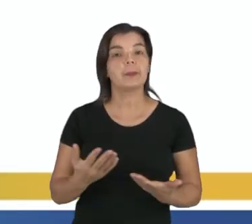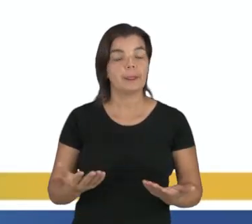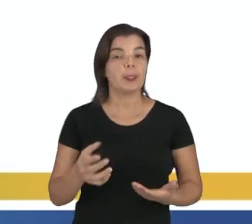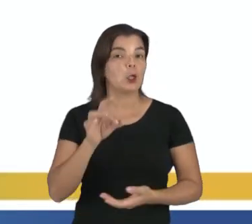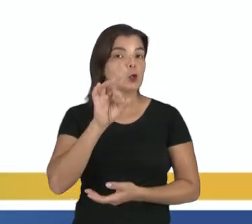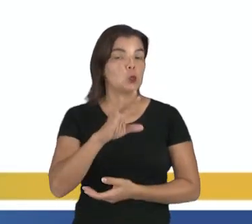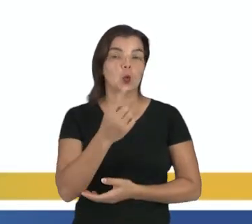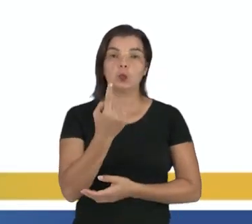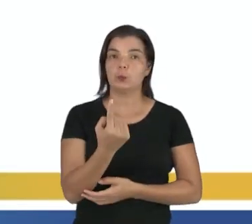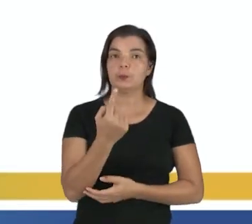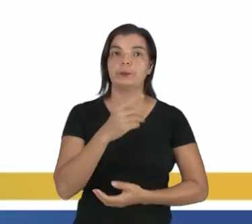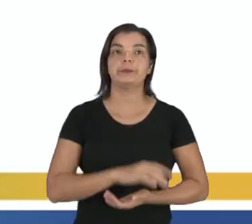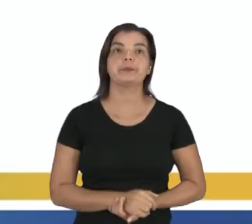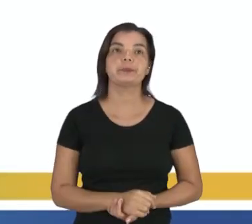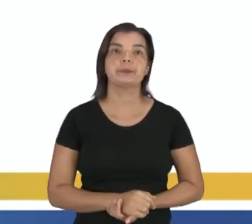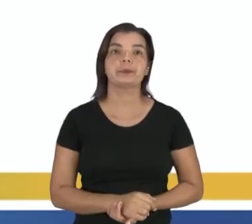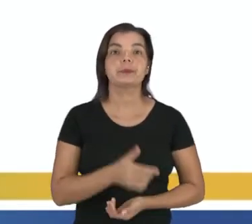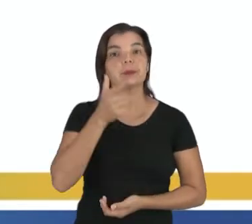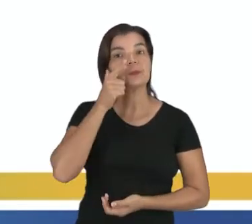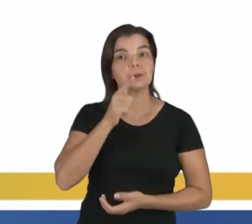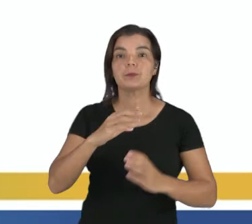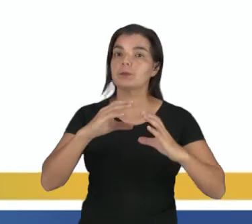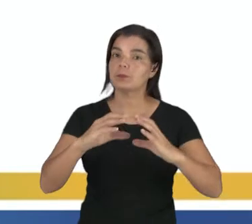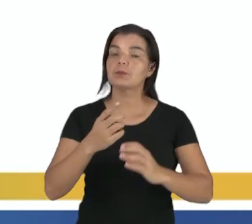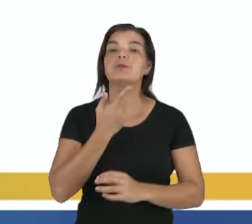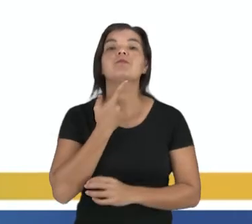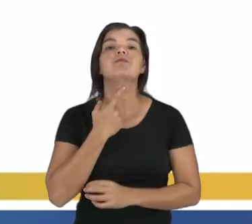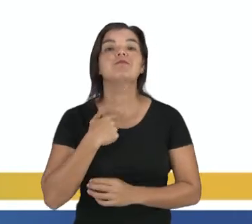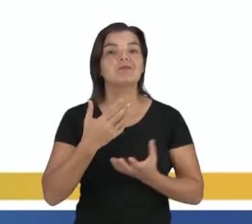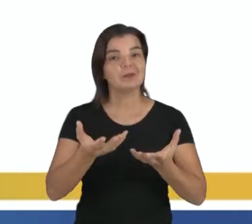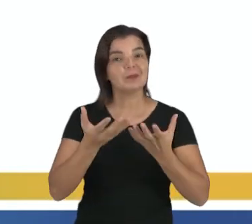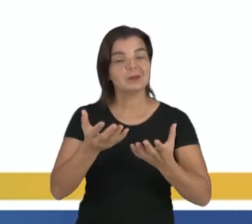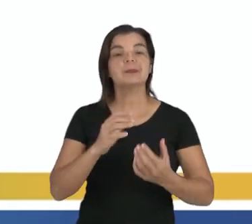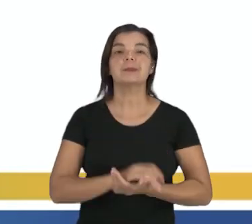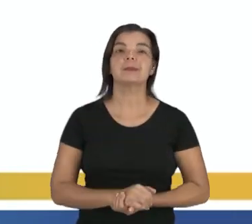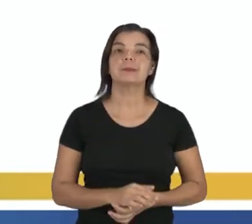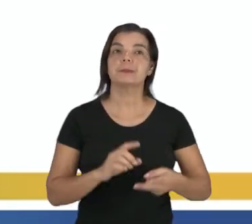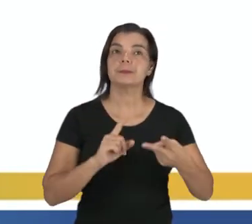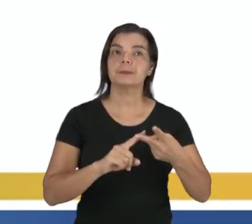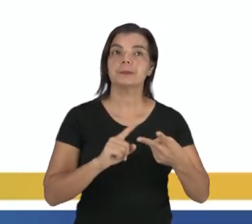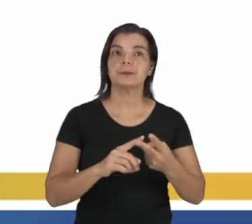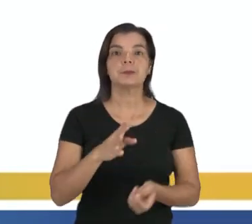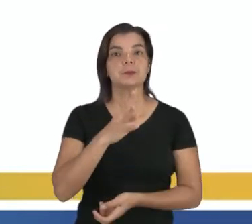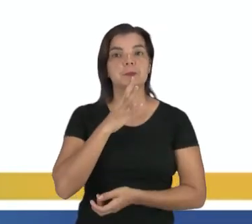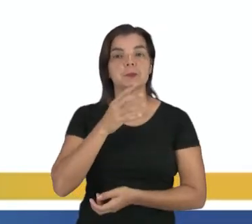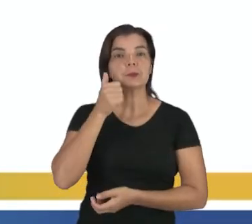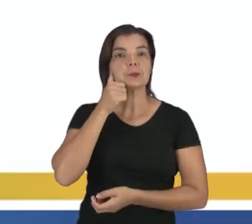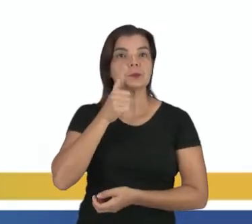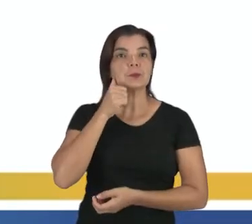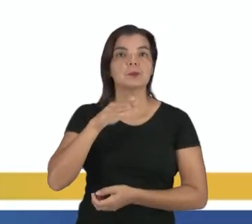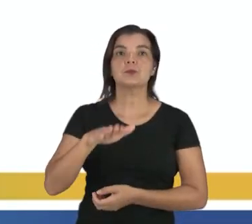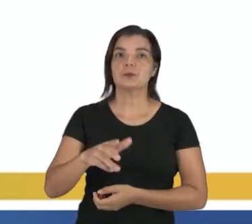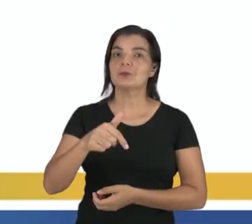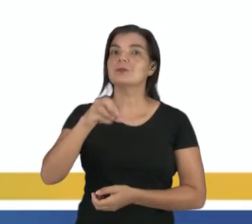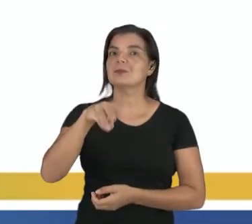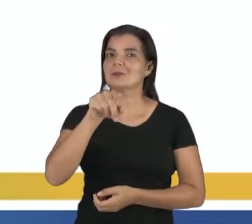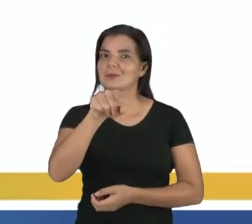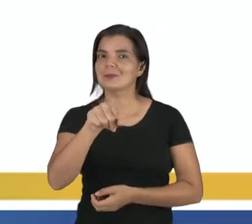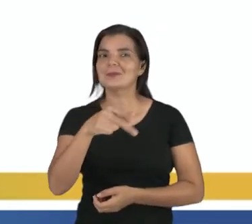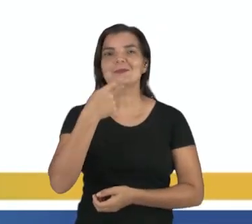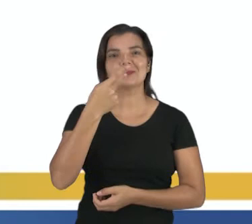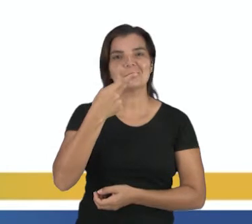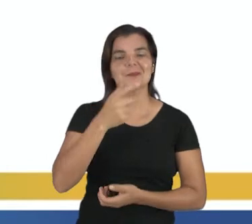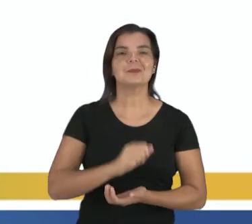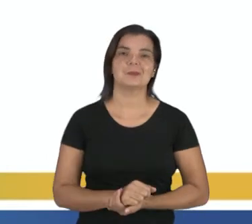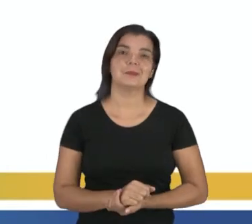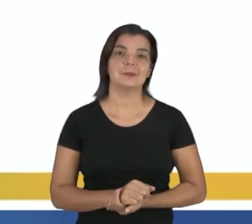em apenas uma. Ganhei a bola que eu queria. Olhem a segunda frase. Conheci a garota de quem você